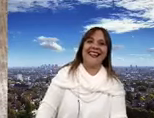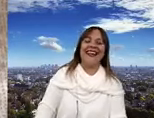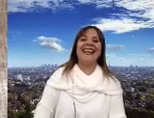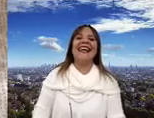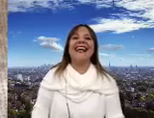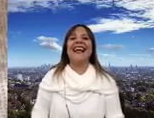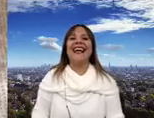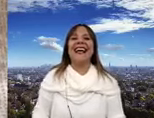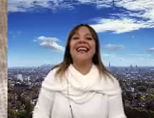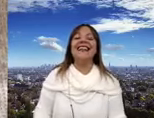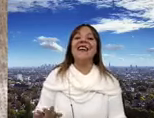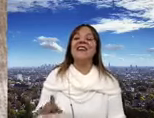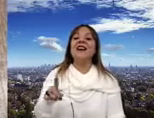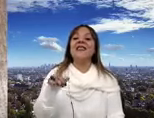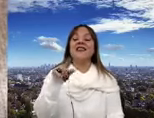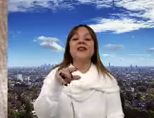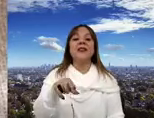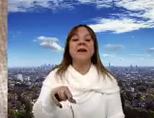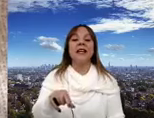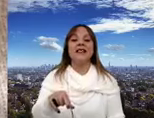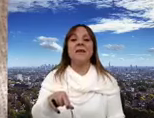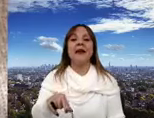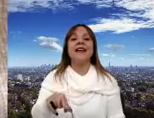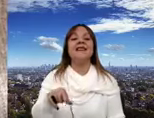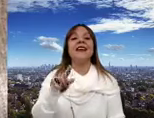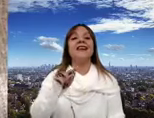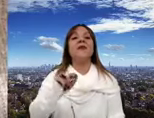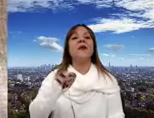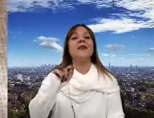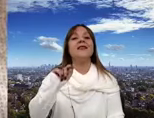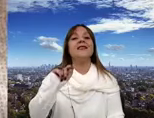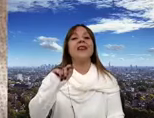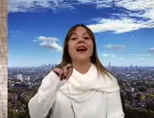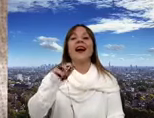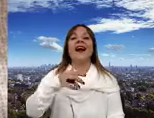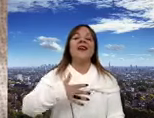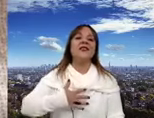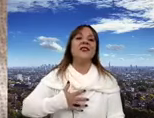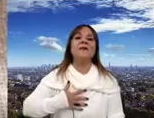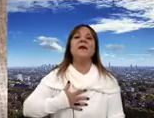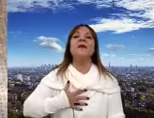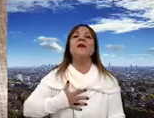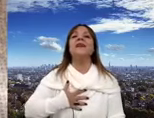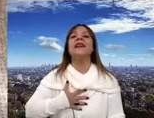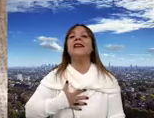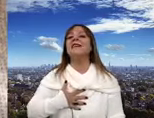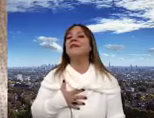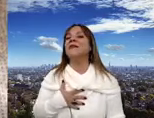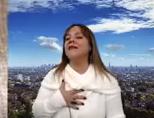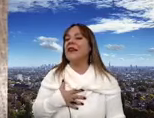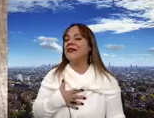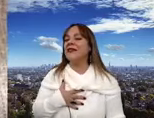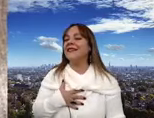obrigado. Então, vocês vão terminar essa peça e depois. Ah, meu Deus, você preparou uma declaração para